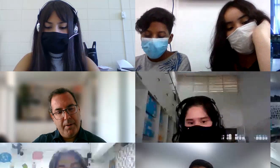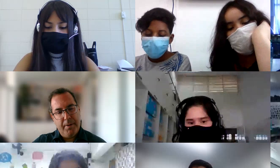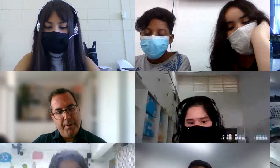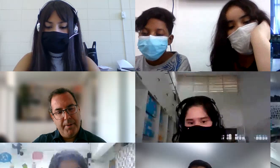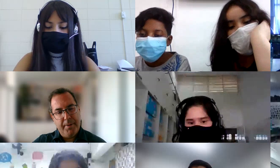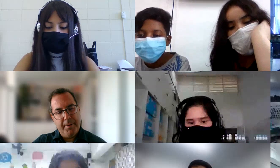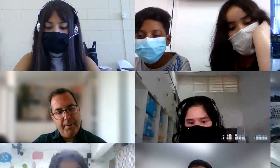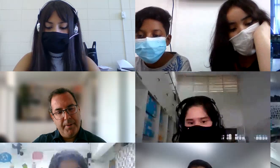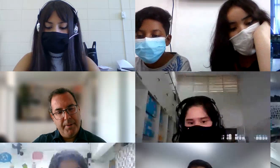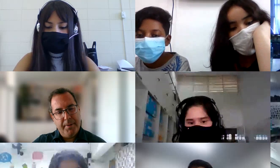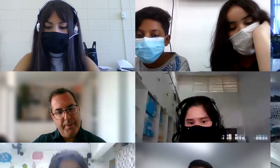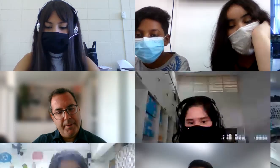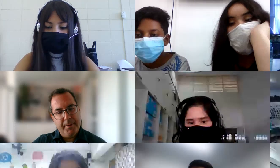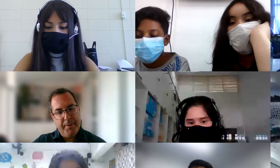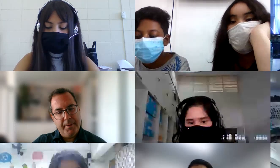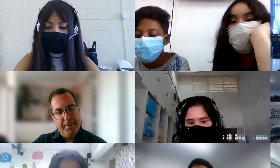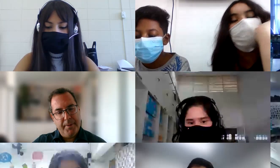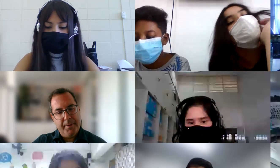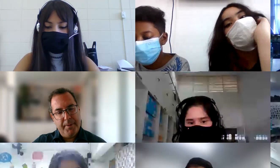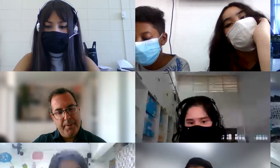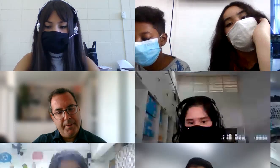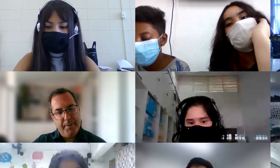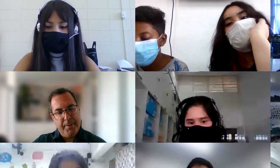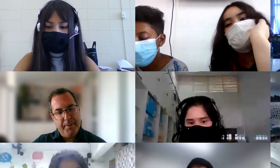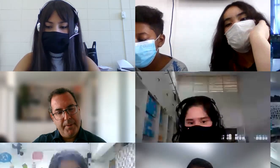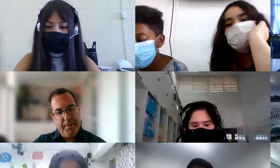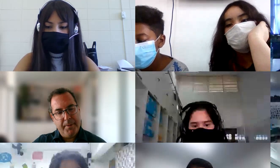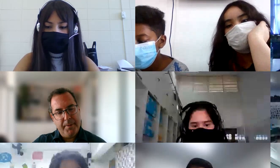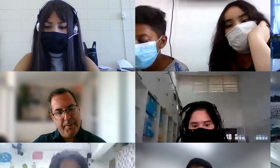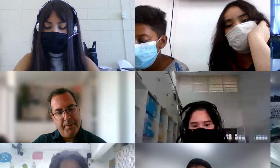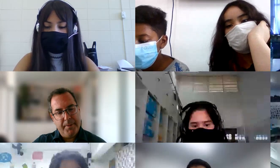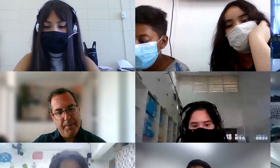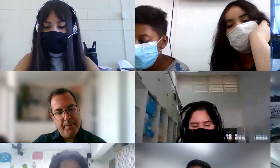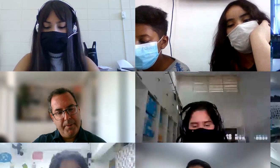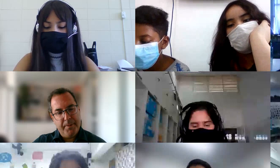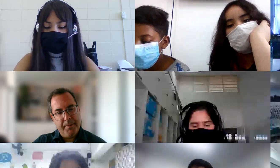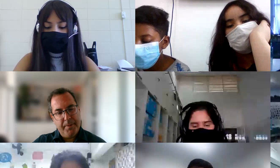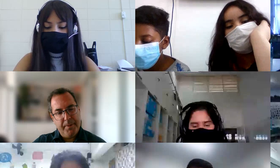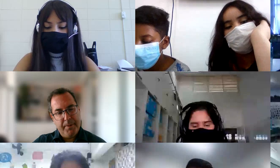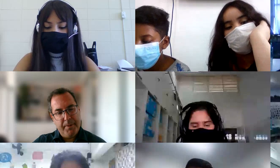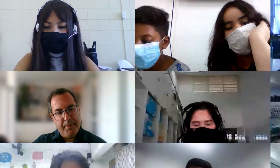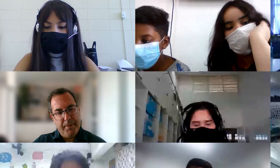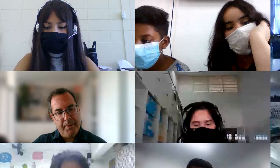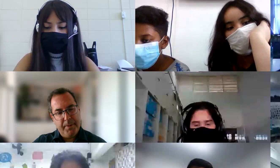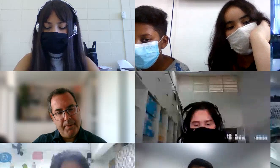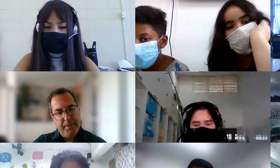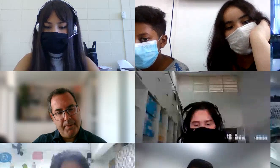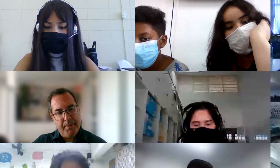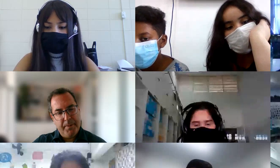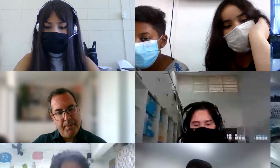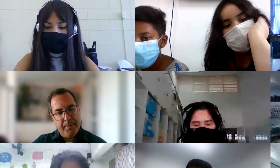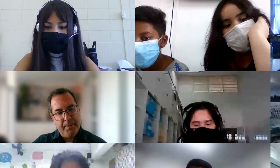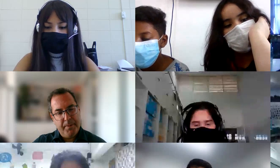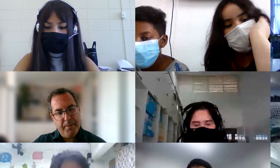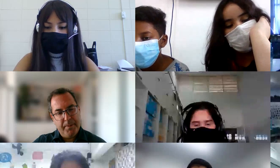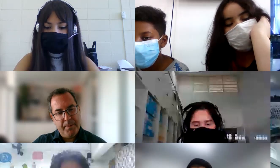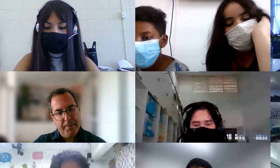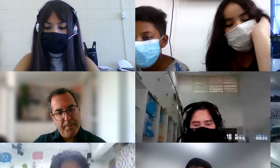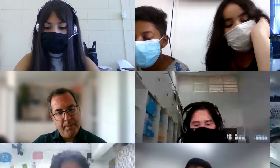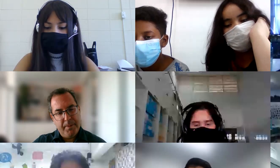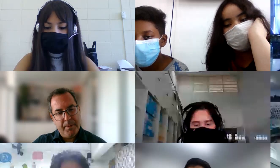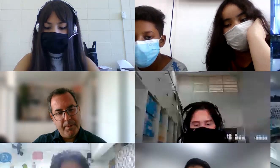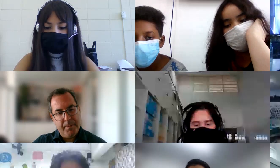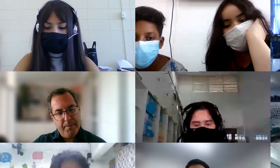daqui muito mais enriquecidos e motivados a planejar novas ações como essas. Então,